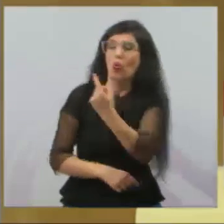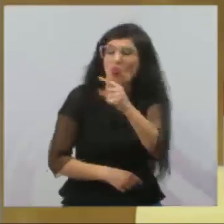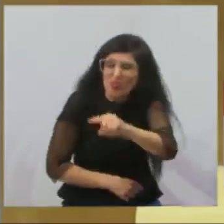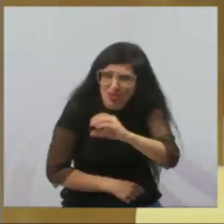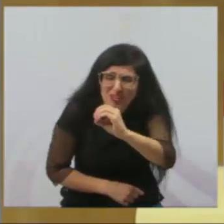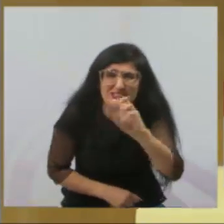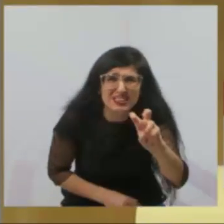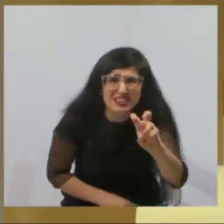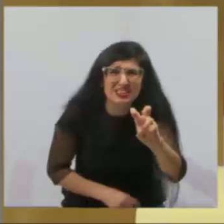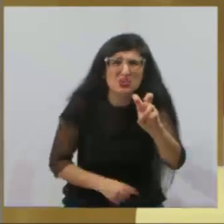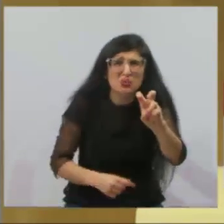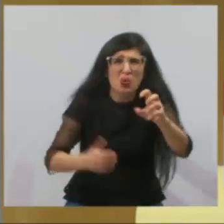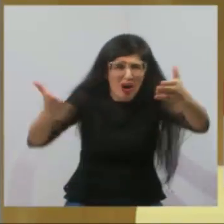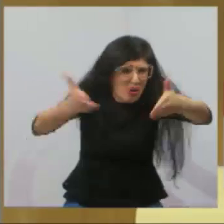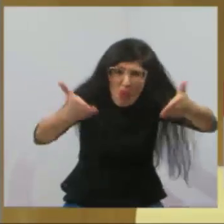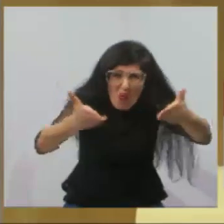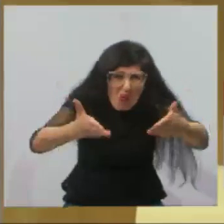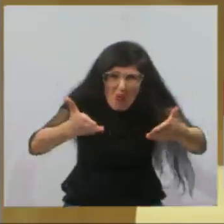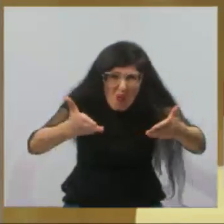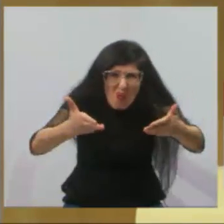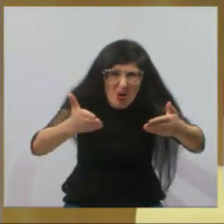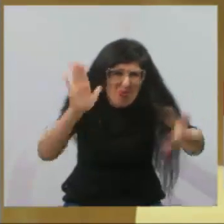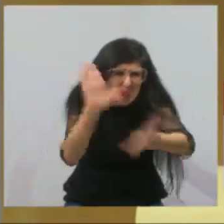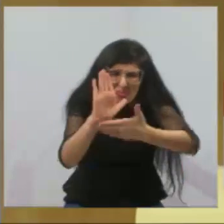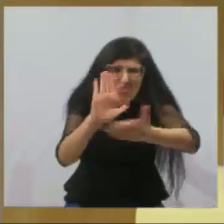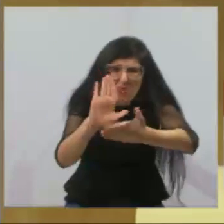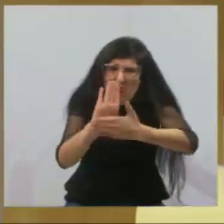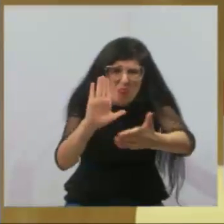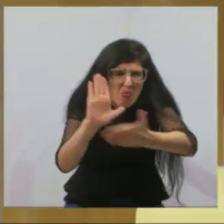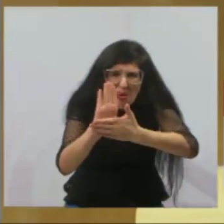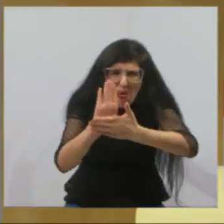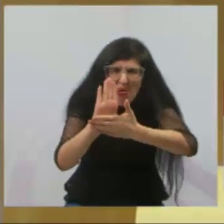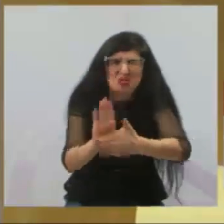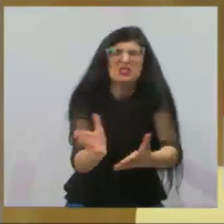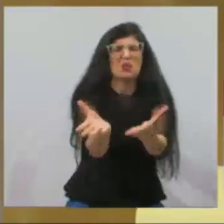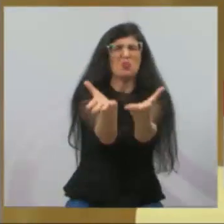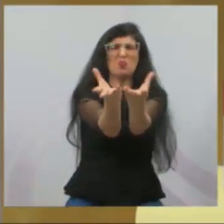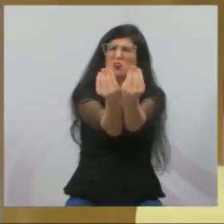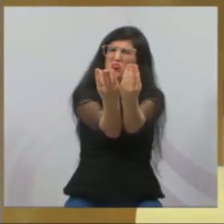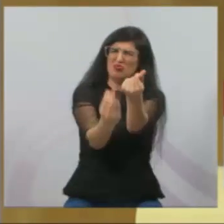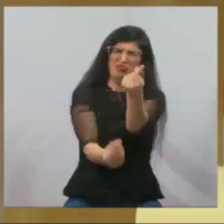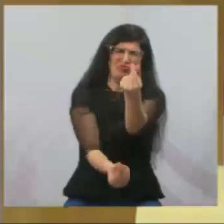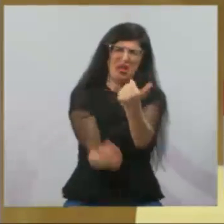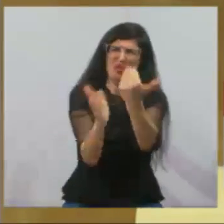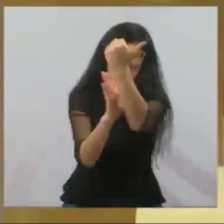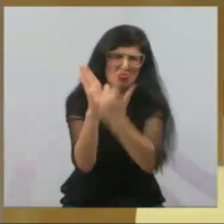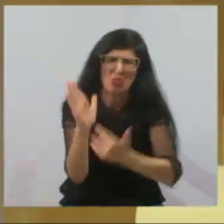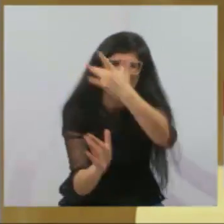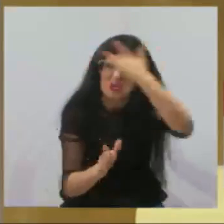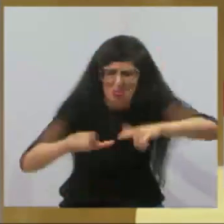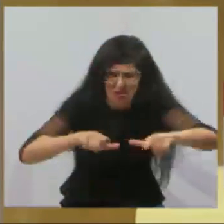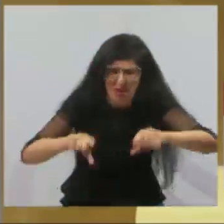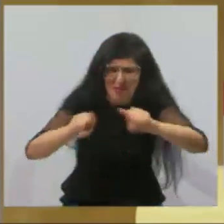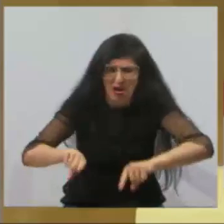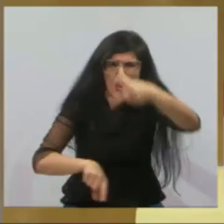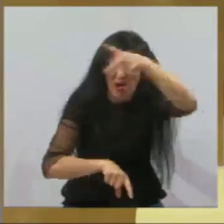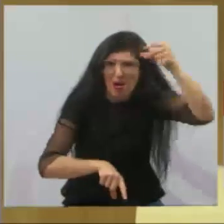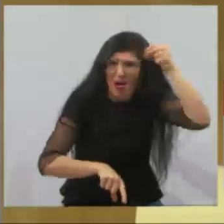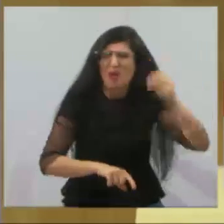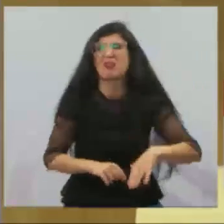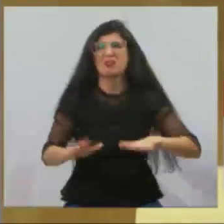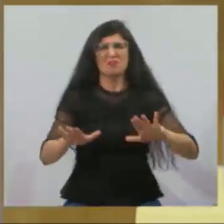1,5%, é um desconto de 1,5%. É muito dinheiro, concordo plenamente. Por quê? Se dá em torno de um